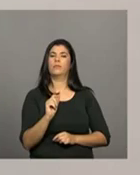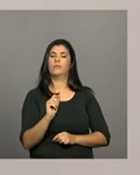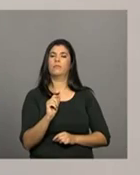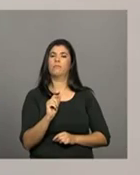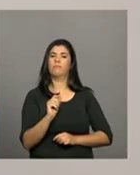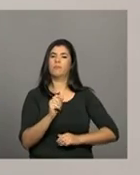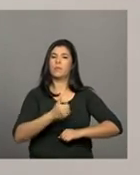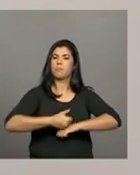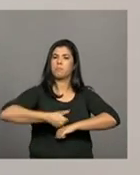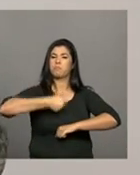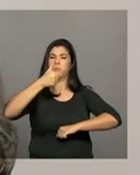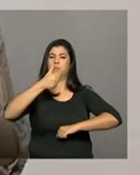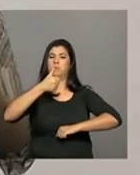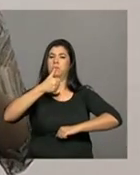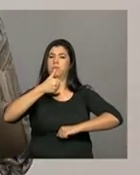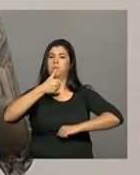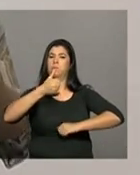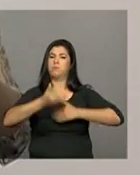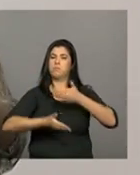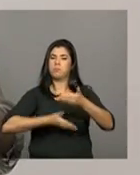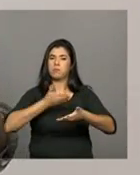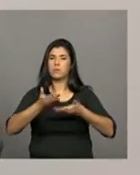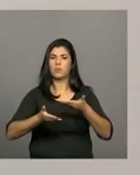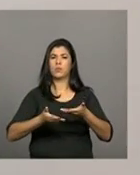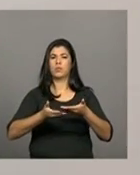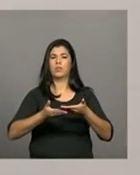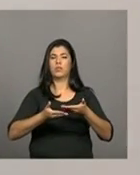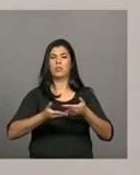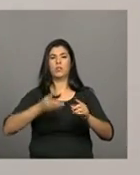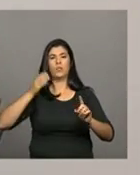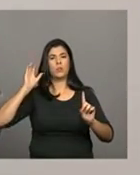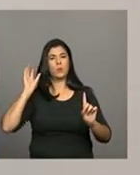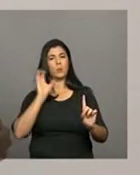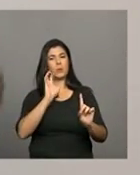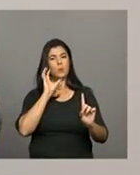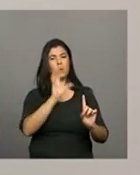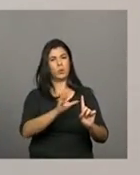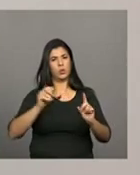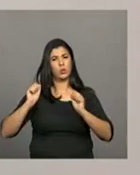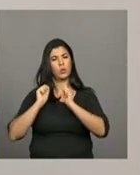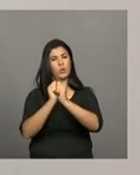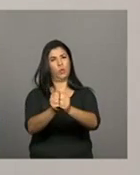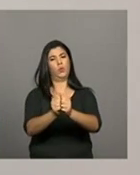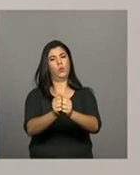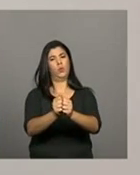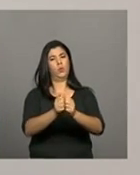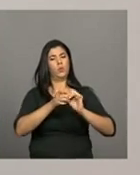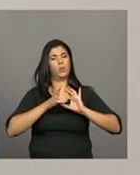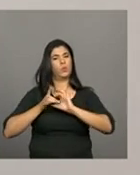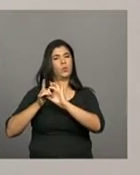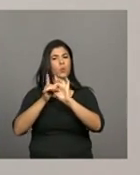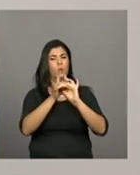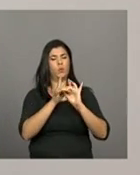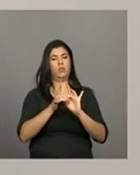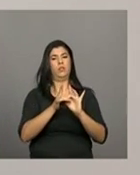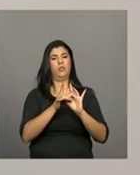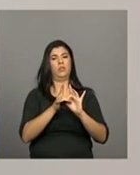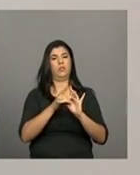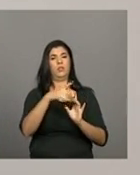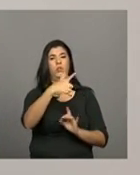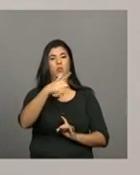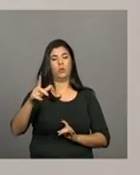viabilizar o ataque conjunto de todos os órgãos do Estado